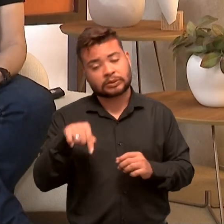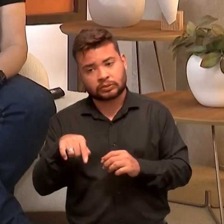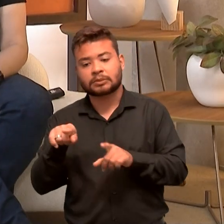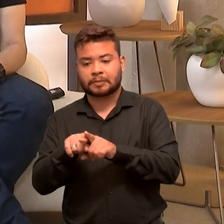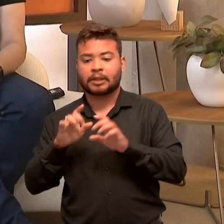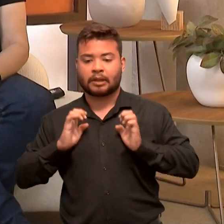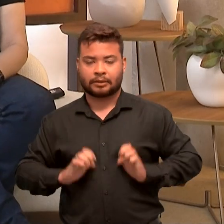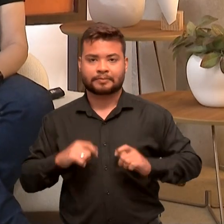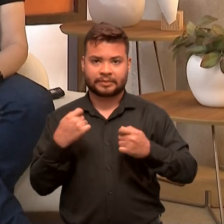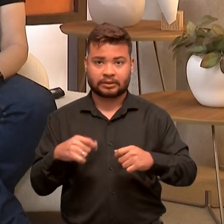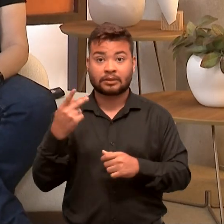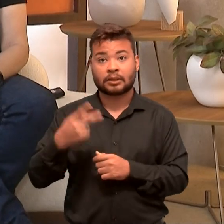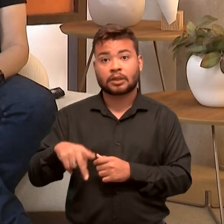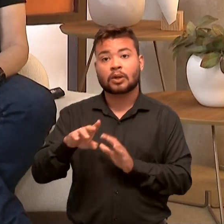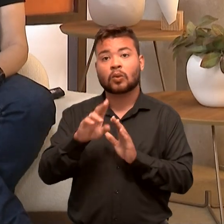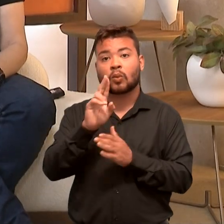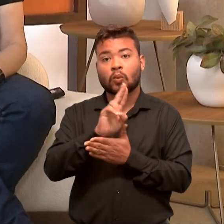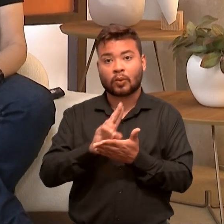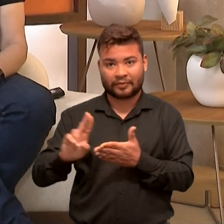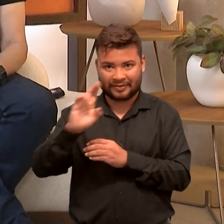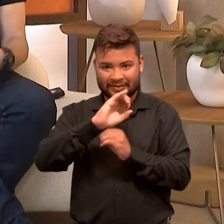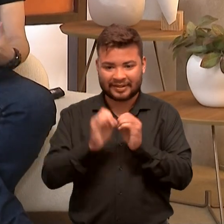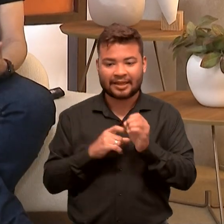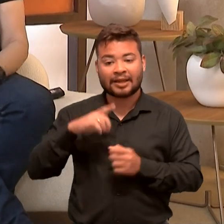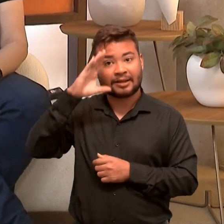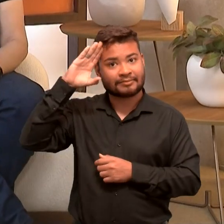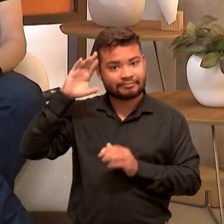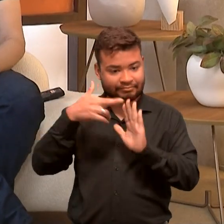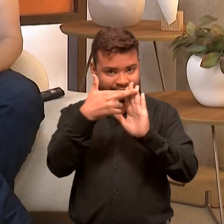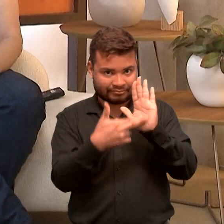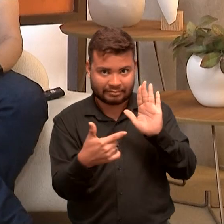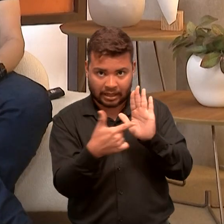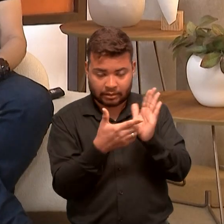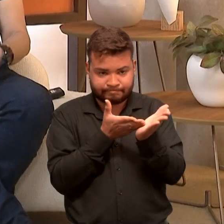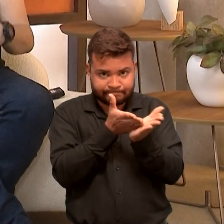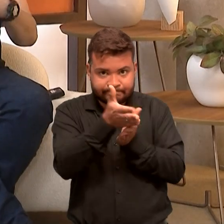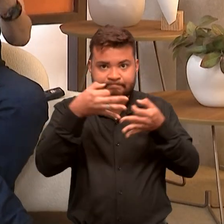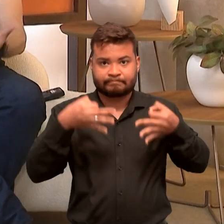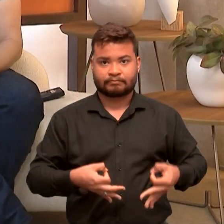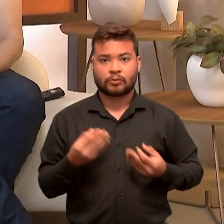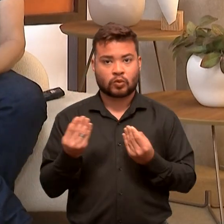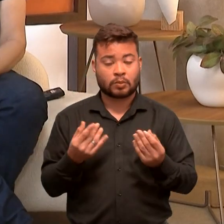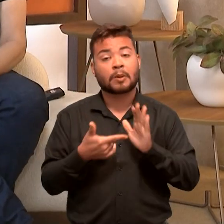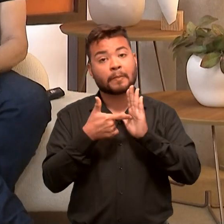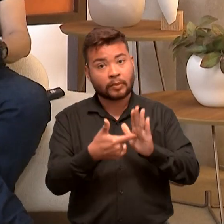guia de integridade acadêmica da UFG que a gente faz de uma forma didática todos esses passos que a gente